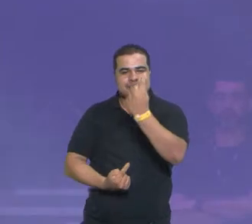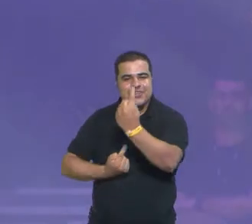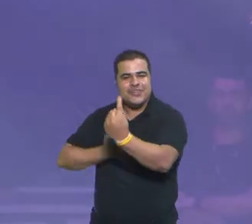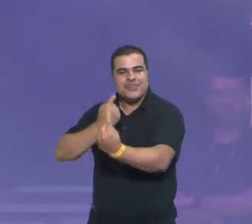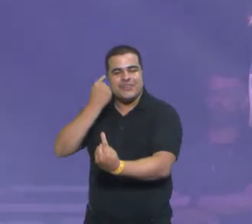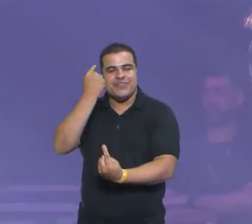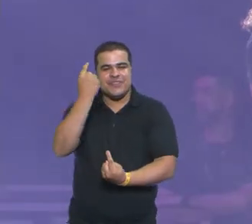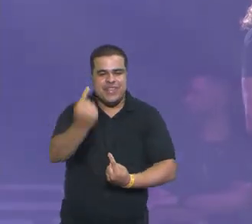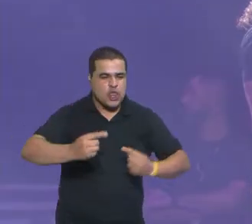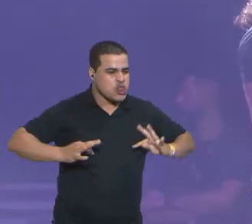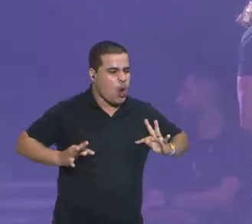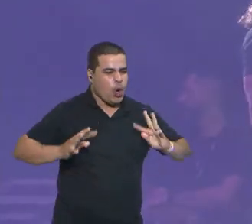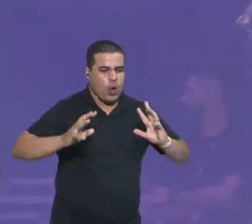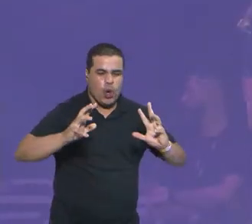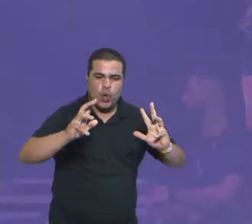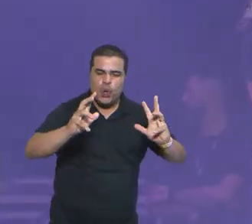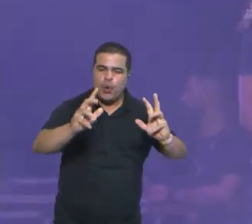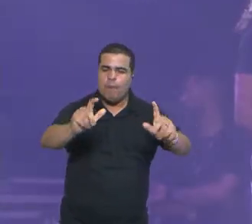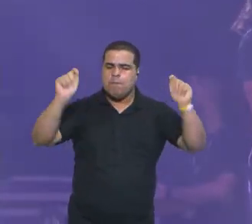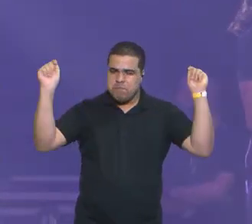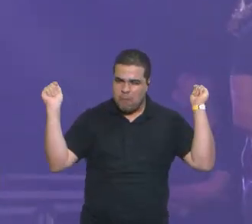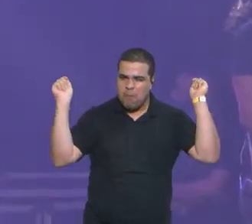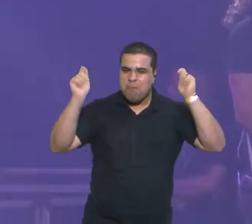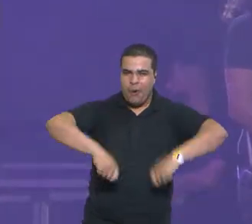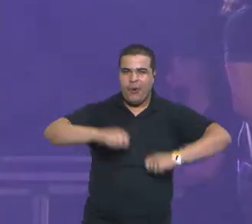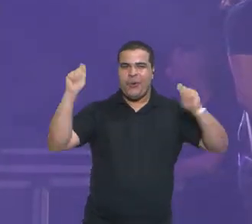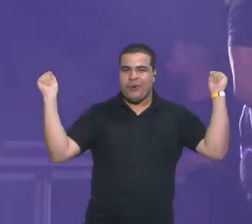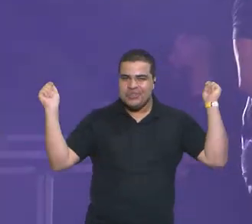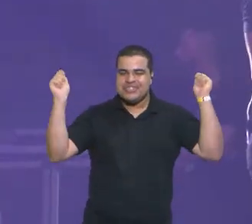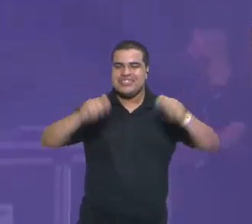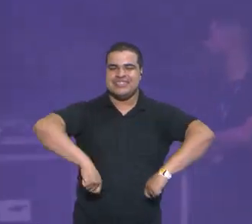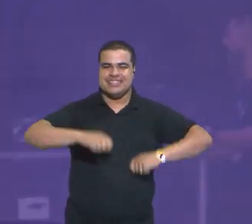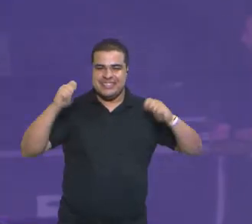só Ele tem poder para salvar